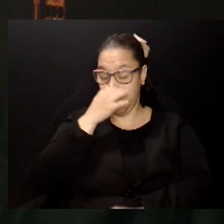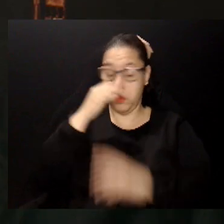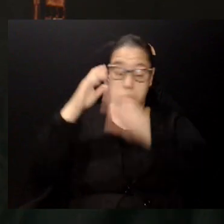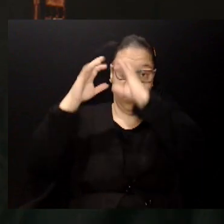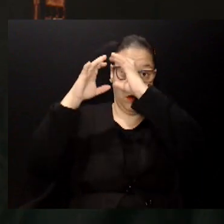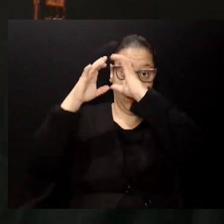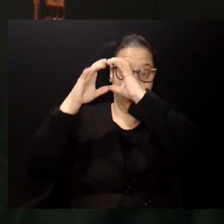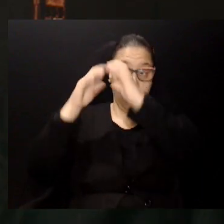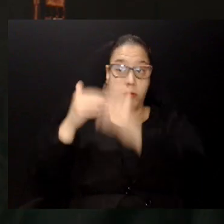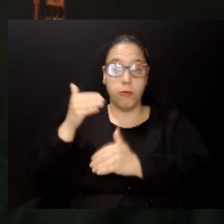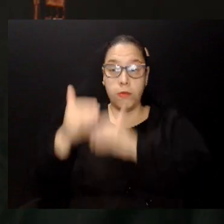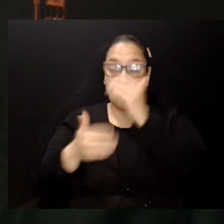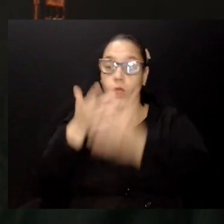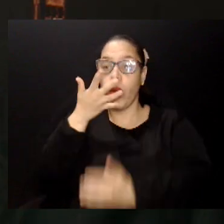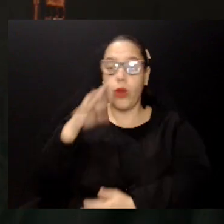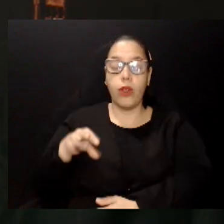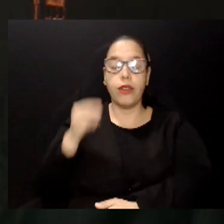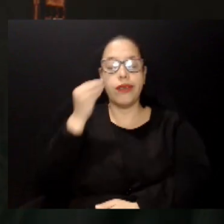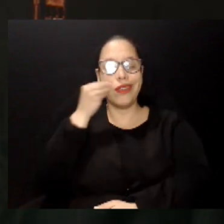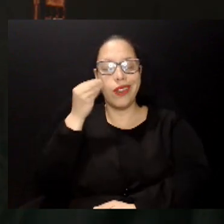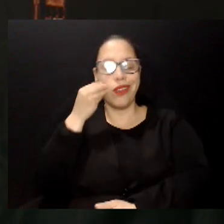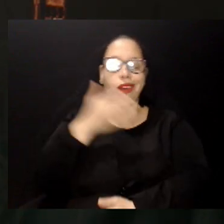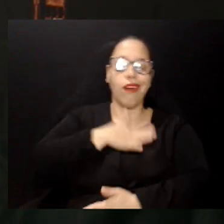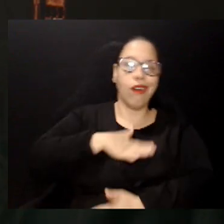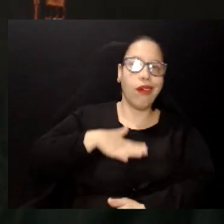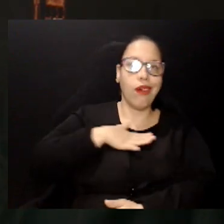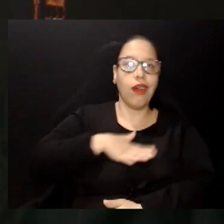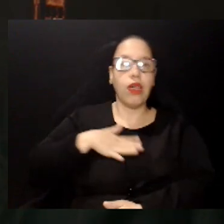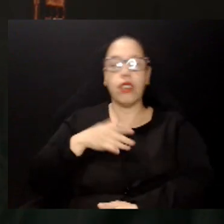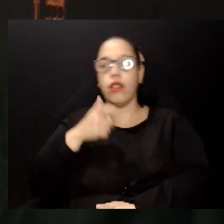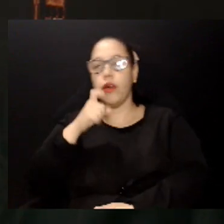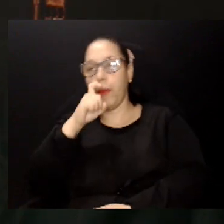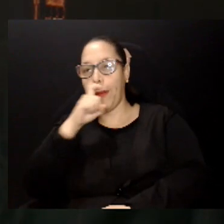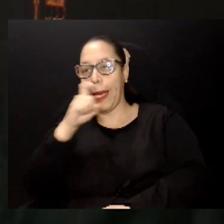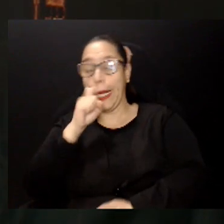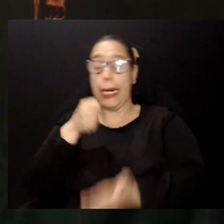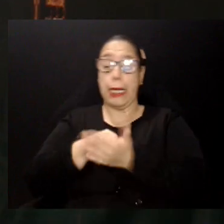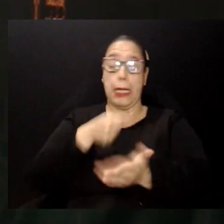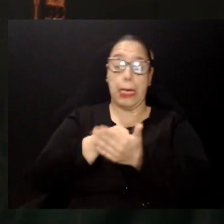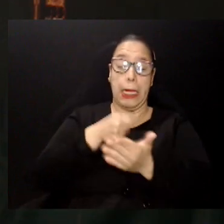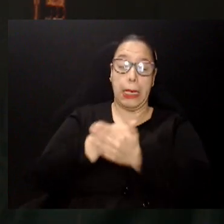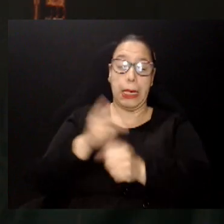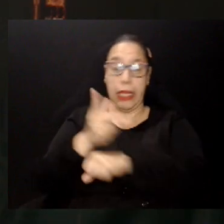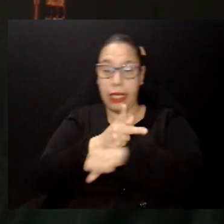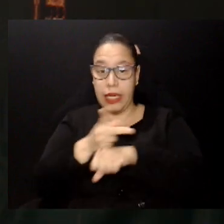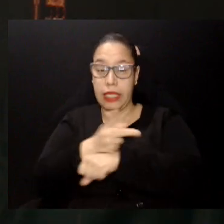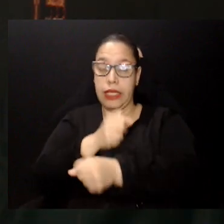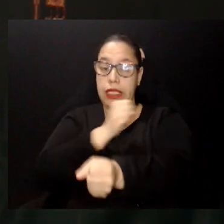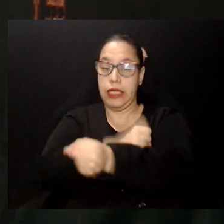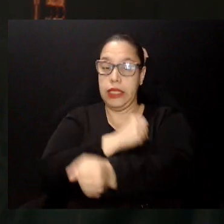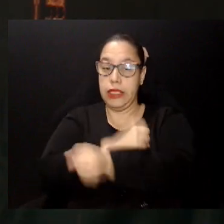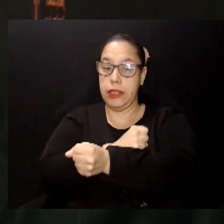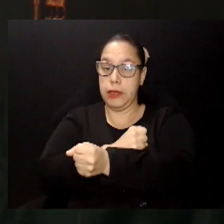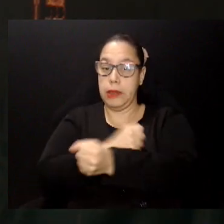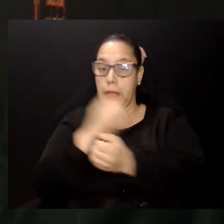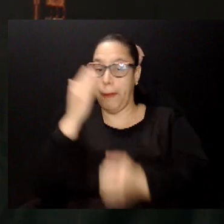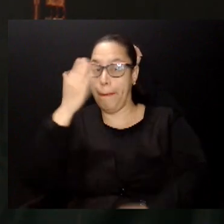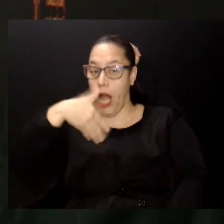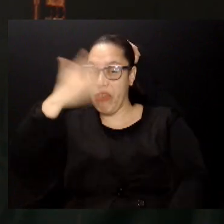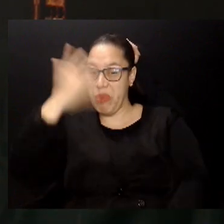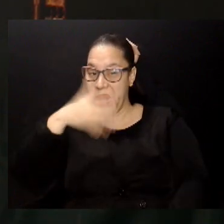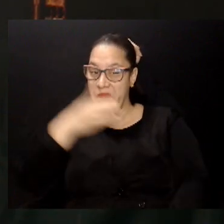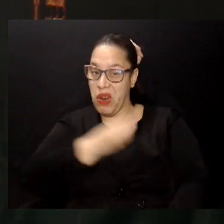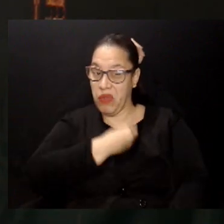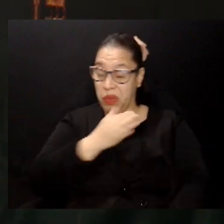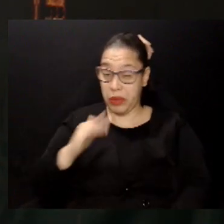infância tentando agradar os pais muito rígidos fica viciado em buscar aprovação na vida adulta? Como a neurociência explica